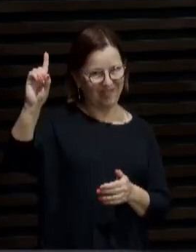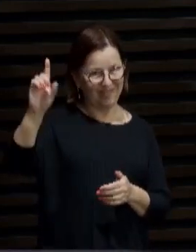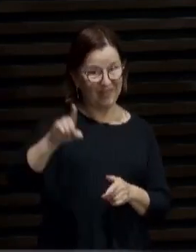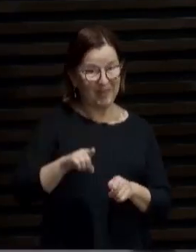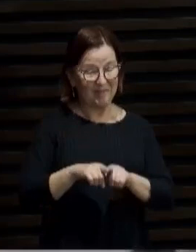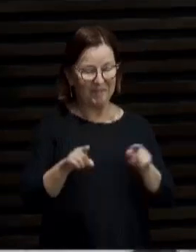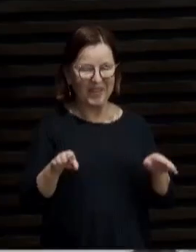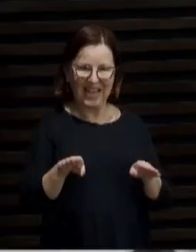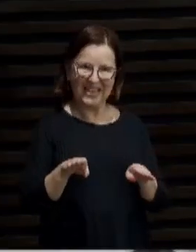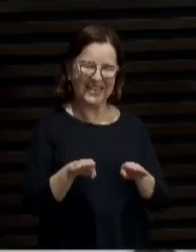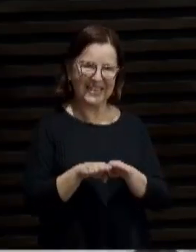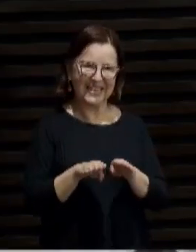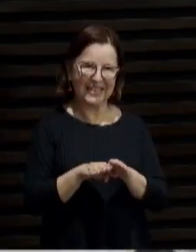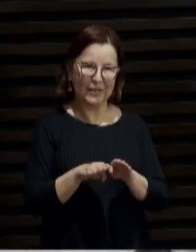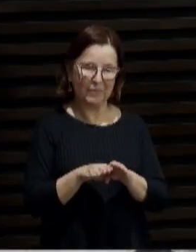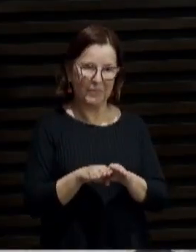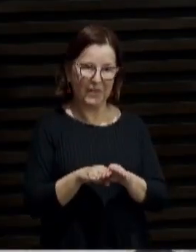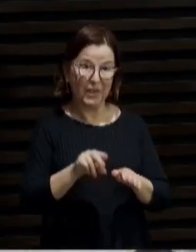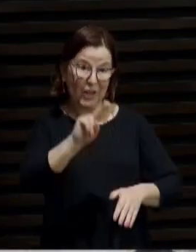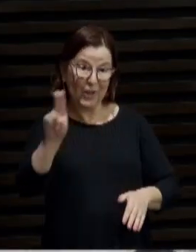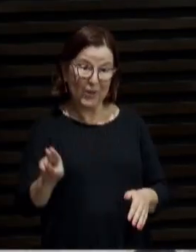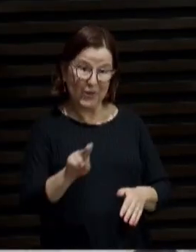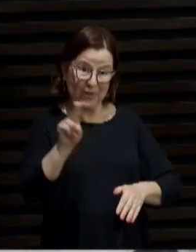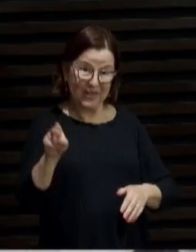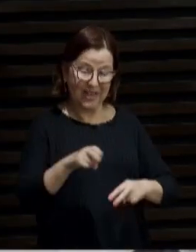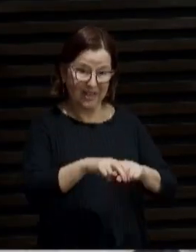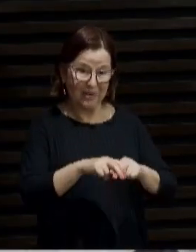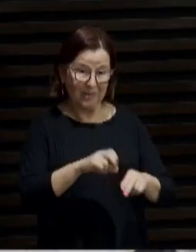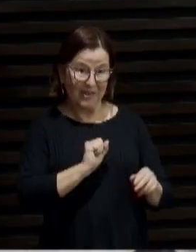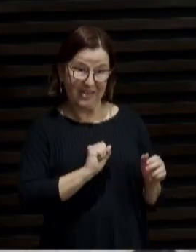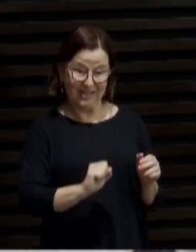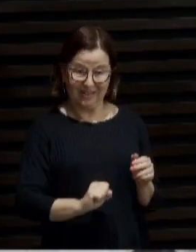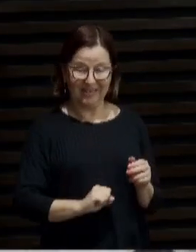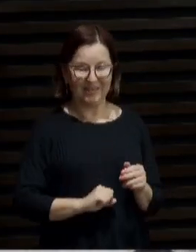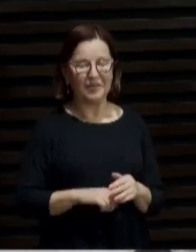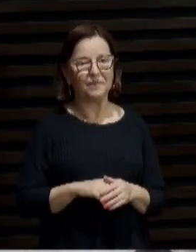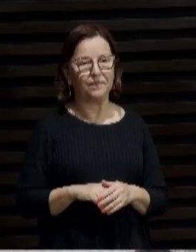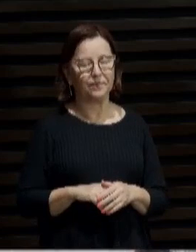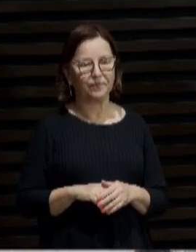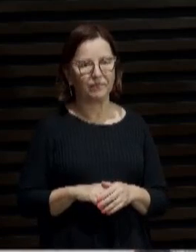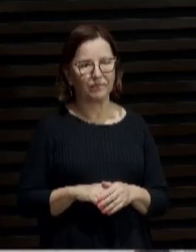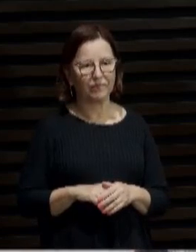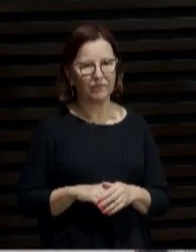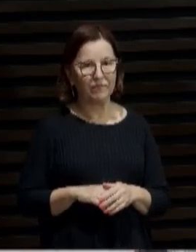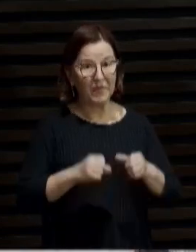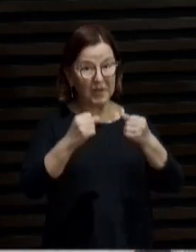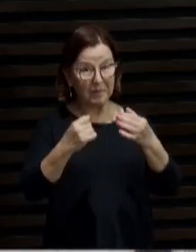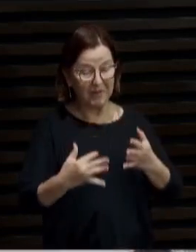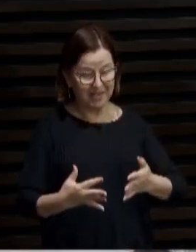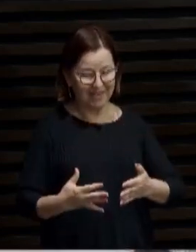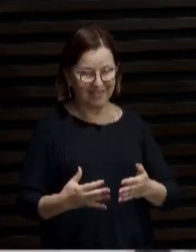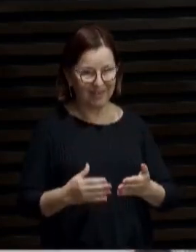sacerdote, ao qual ele se utilizava nos sacrifícios, né? O pano de fundo de todo o livro de Hebreus é o